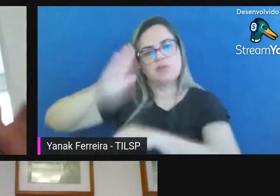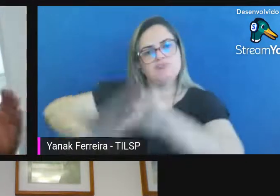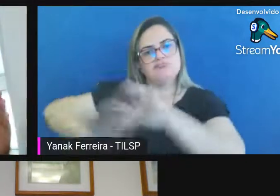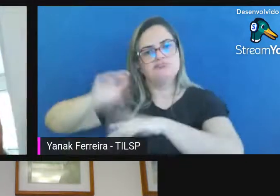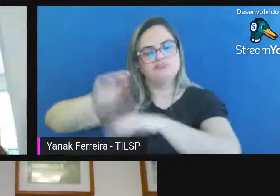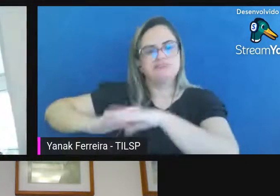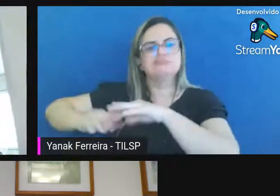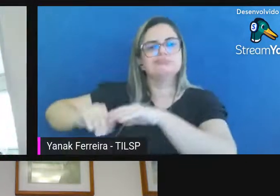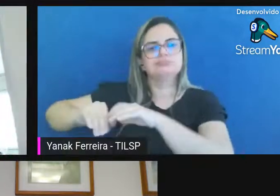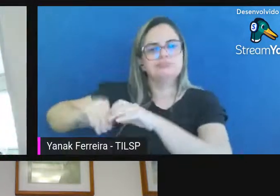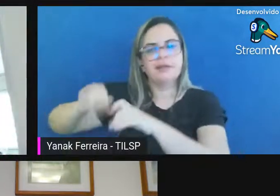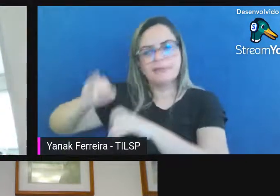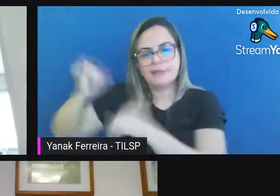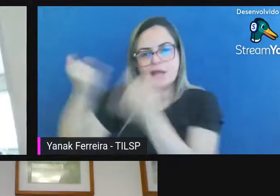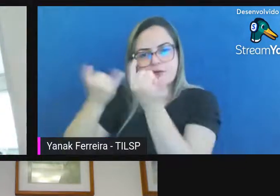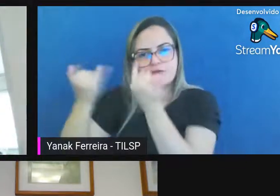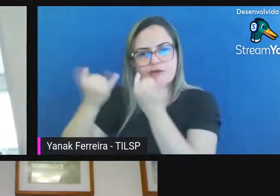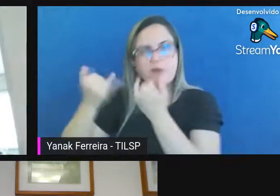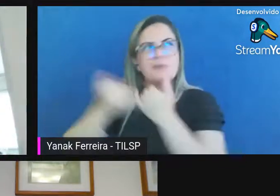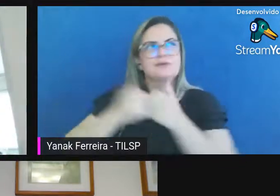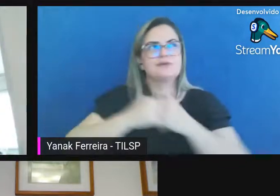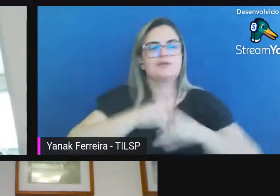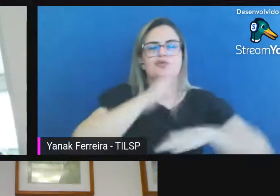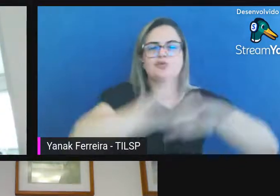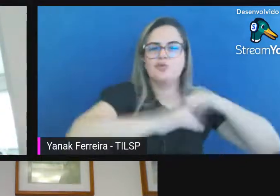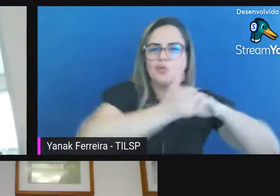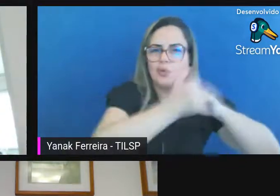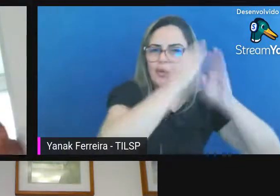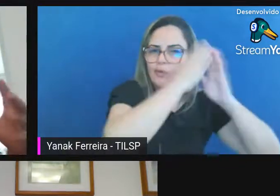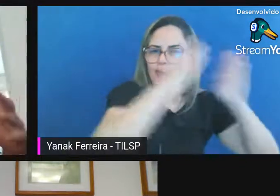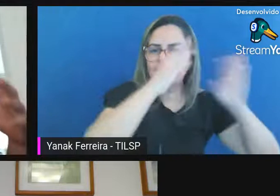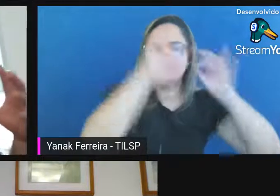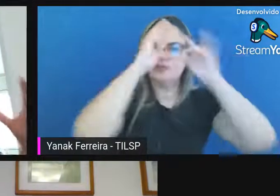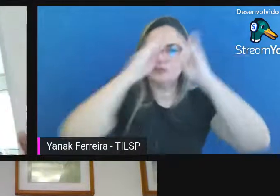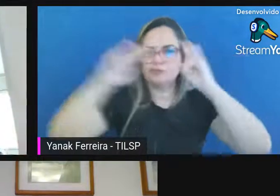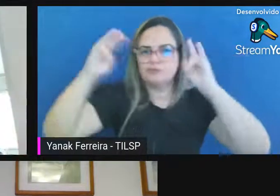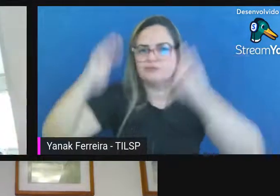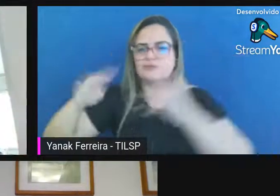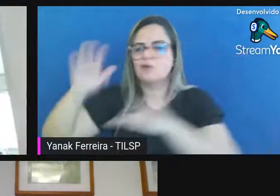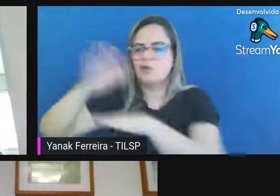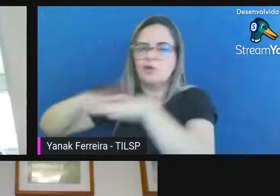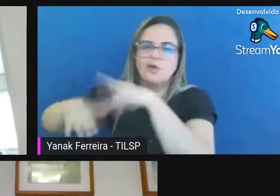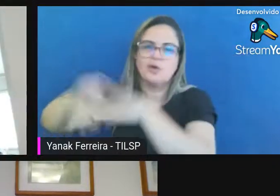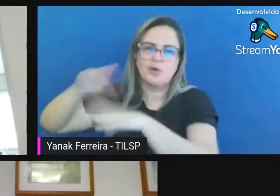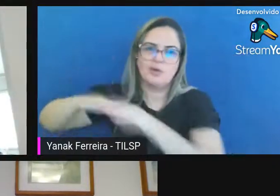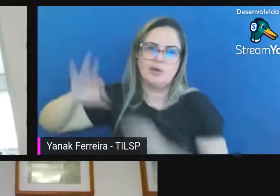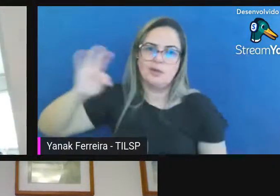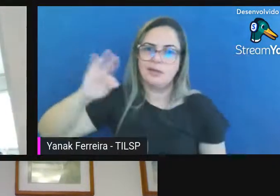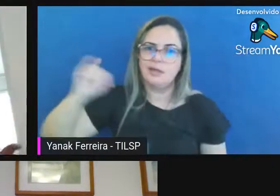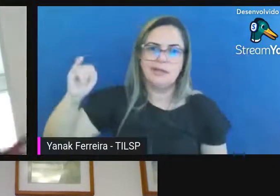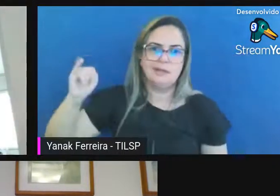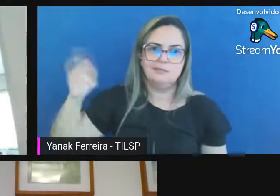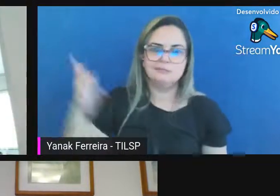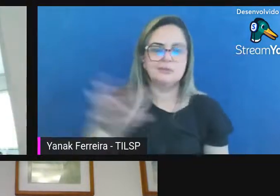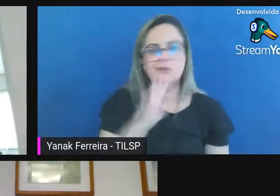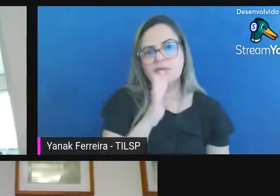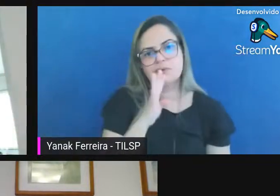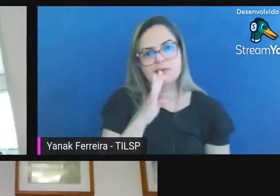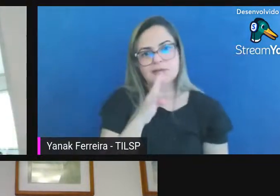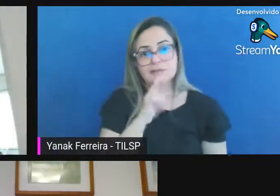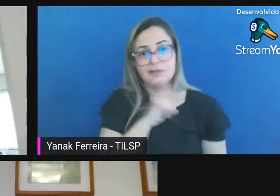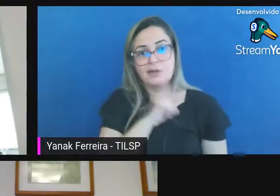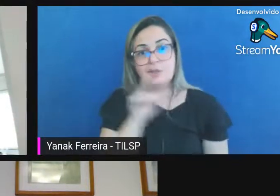arquivistas os bibliotecários os museólogos e profissionais de TI envolvidos com essa temática porque naquele